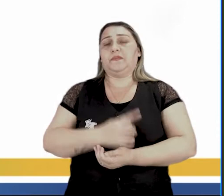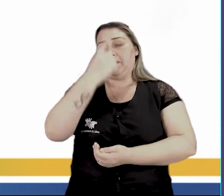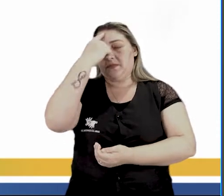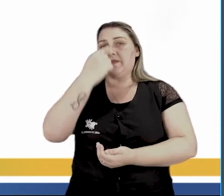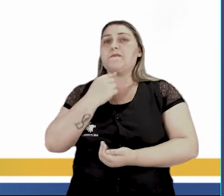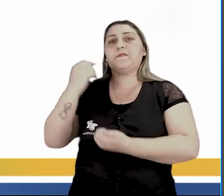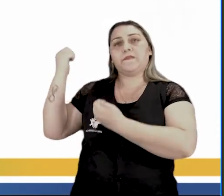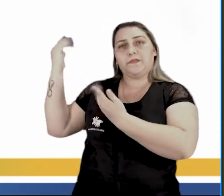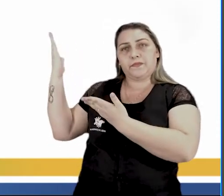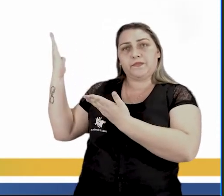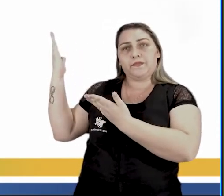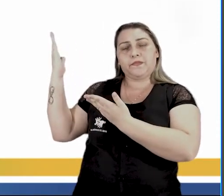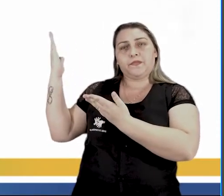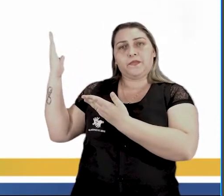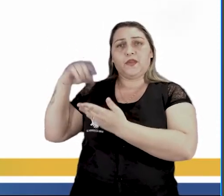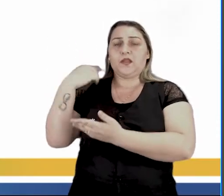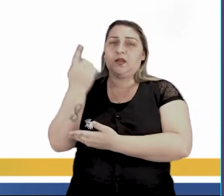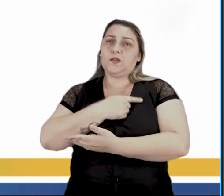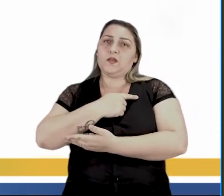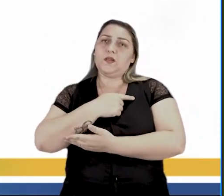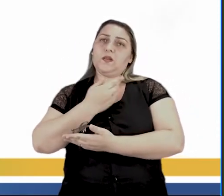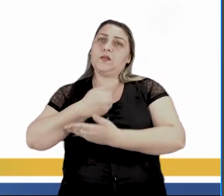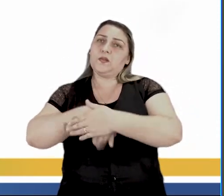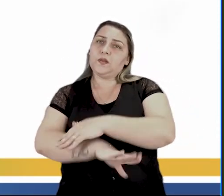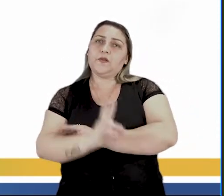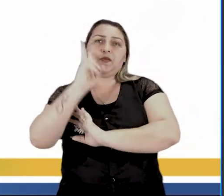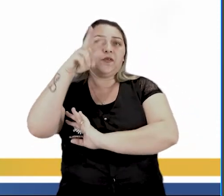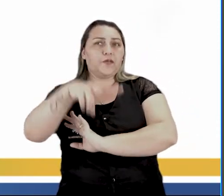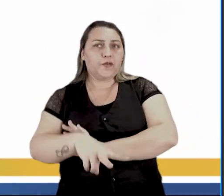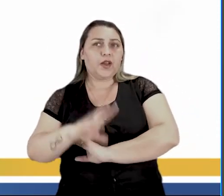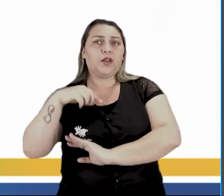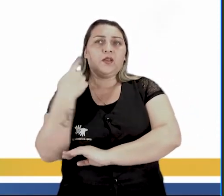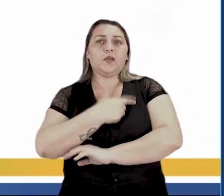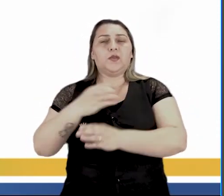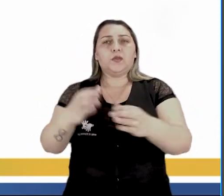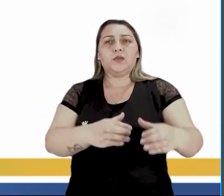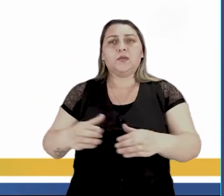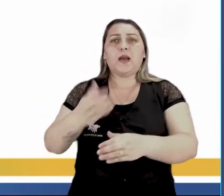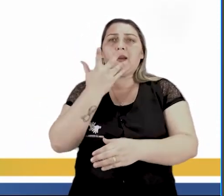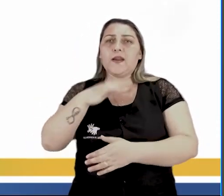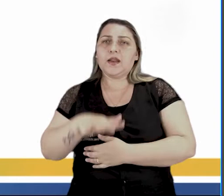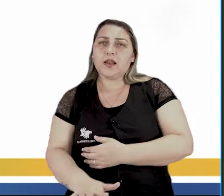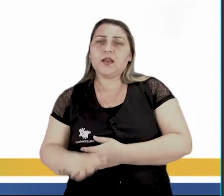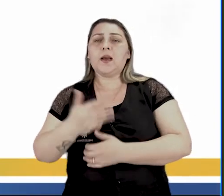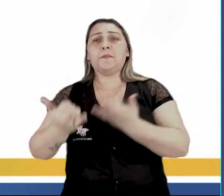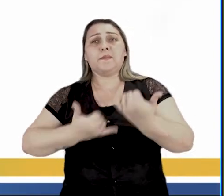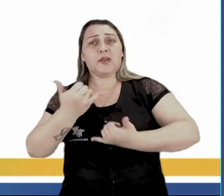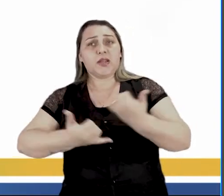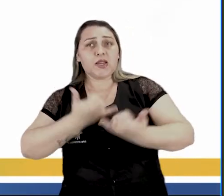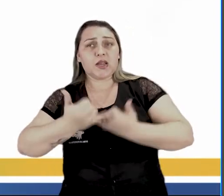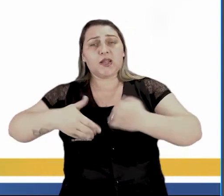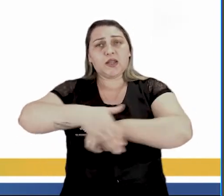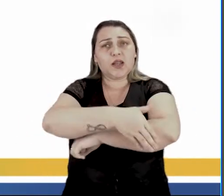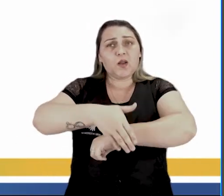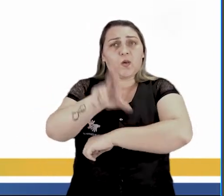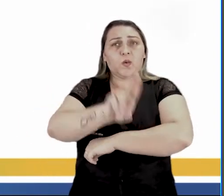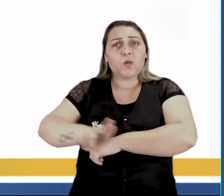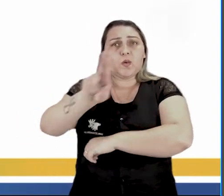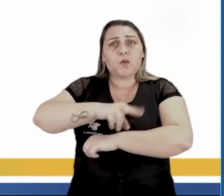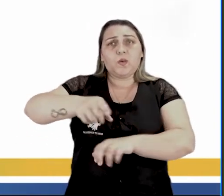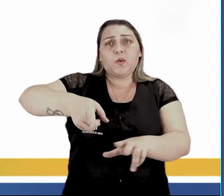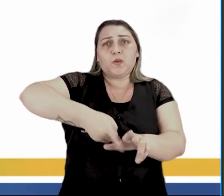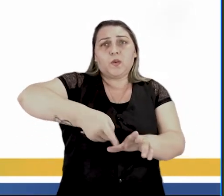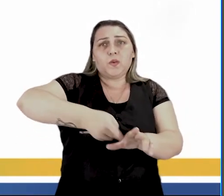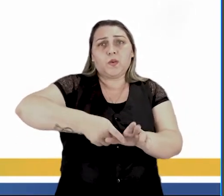imagens que aparecem aí para vocês são imagens que nós costumamos ver, né, nos nossos bairros, que são crianças brincando na rua, usando a sandália